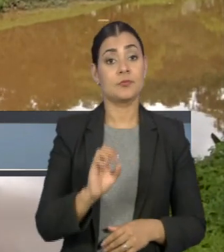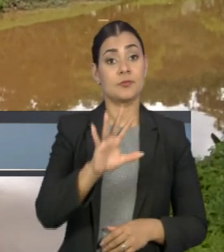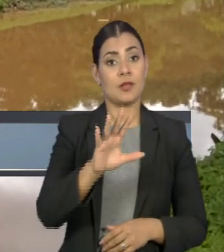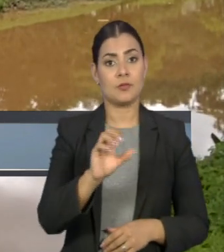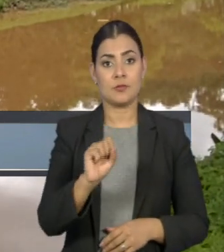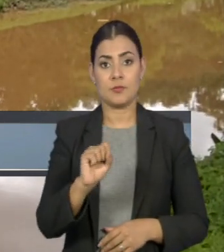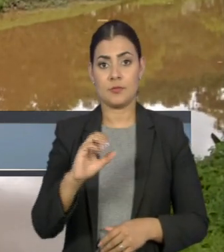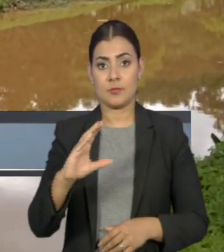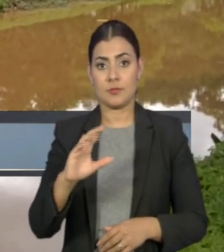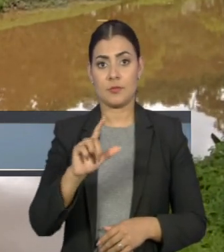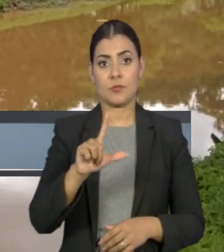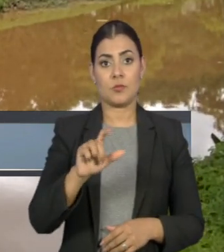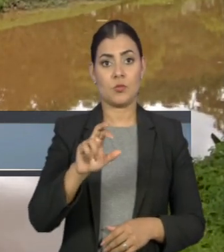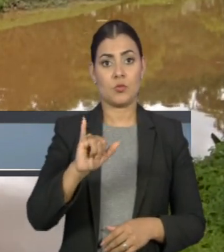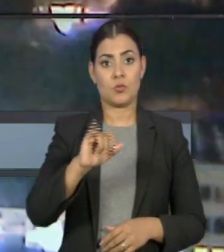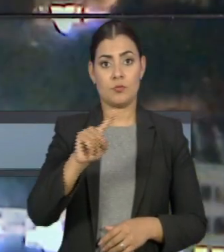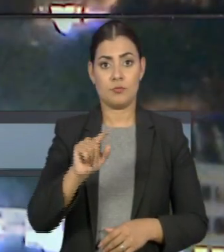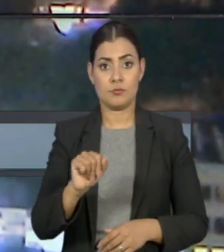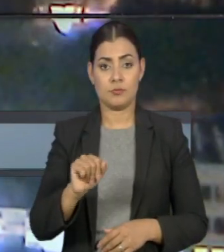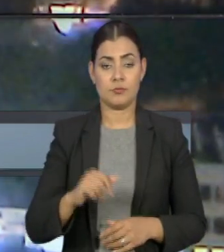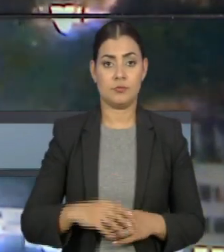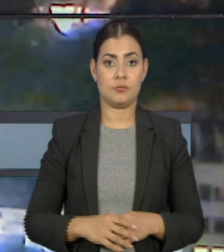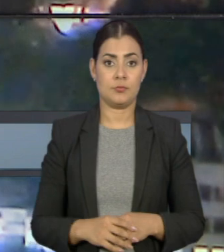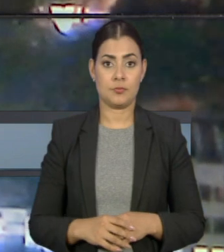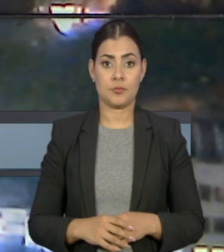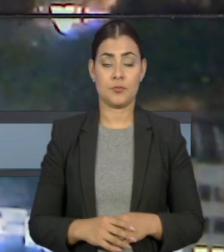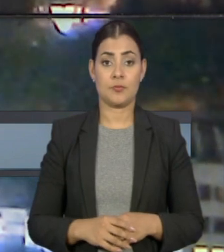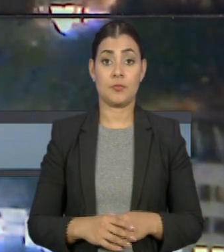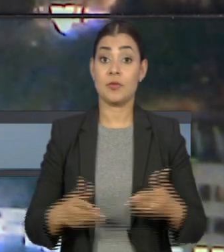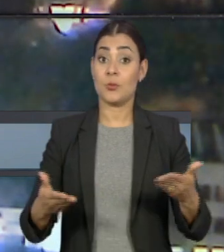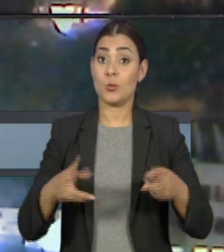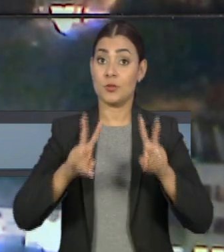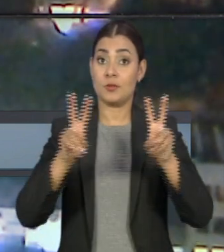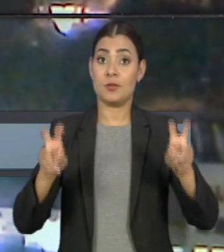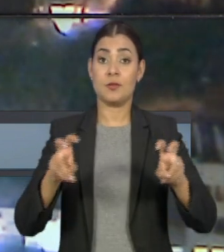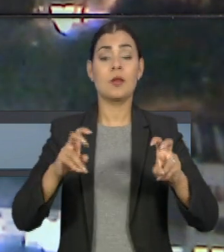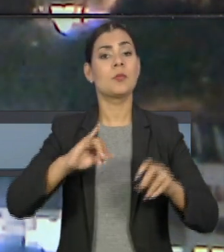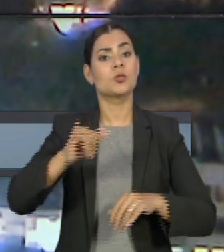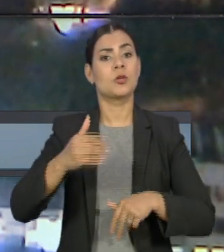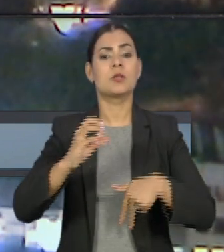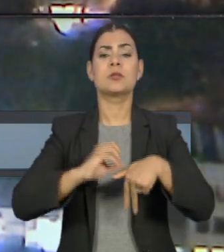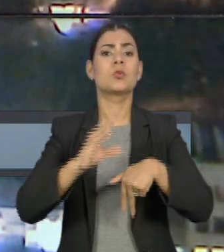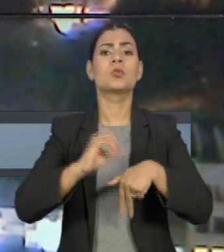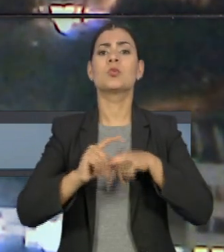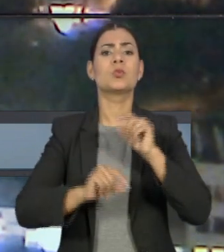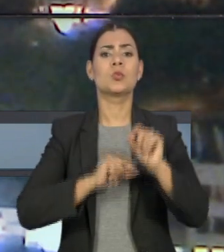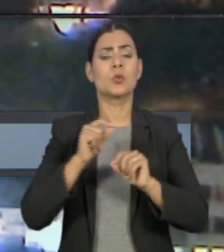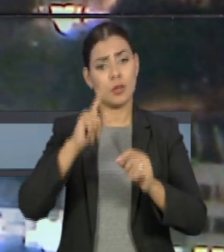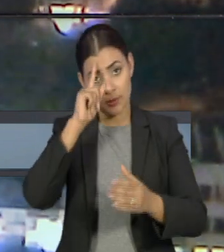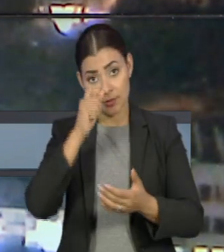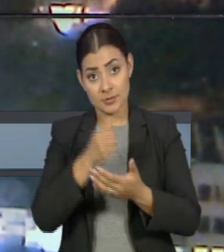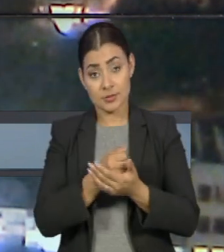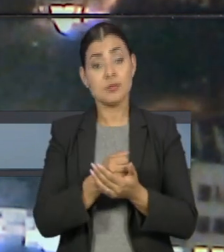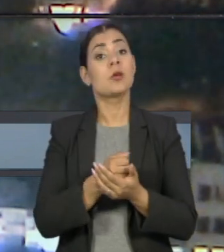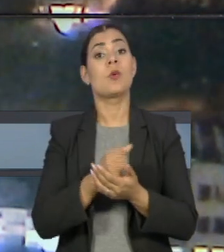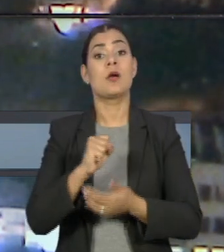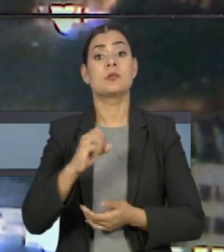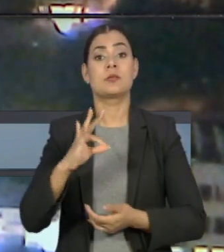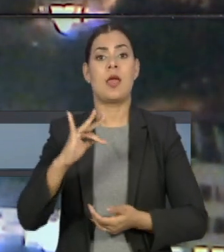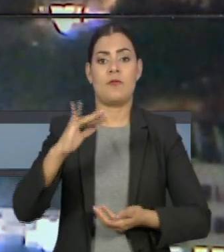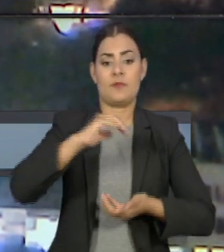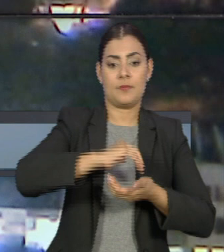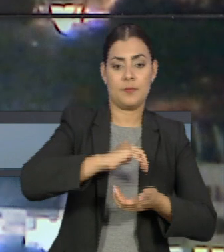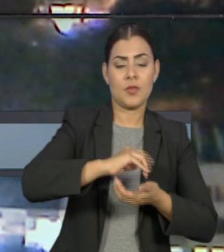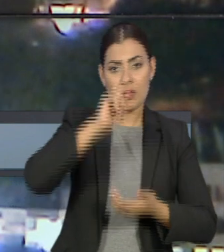Camboriú Santa Catarina Luiz turatti também é destaque no Jornal da Cultura a decisão por maioria no Supremo Tribunal Federal